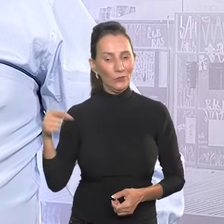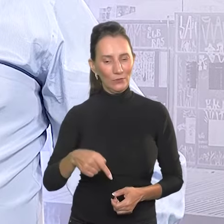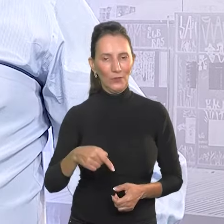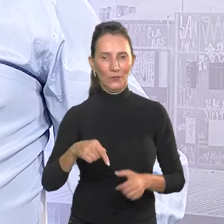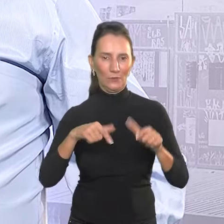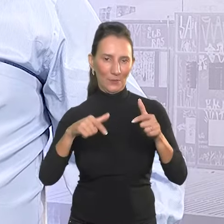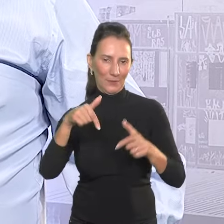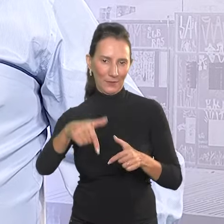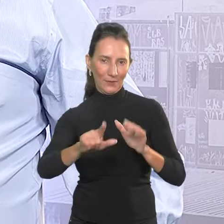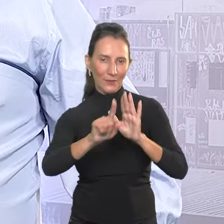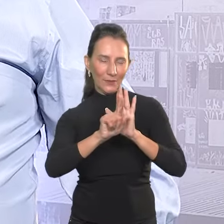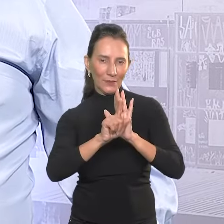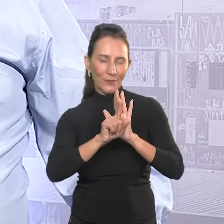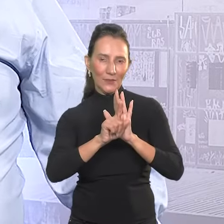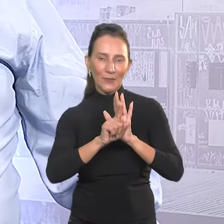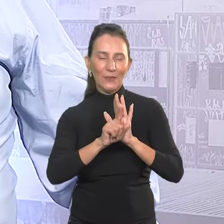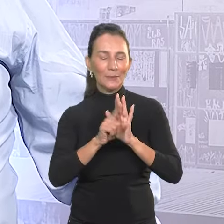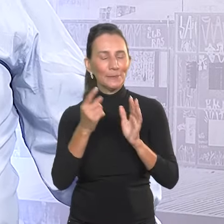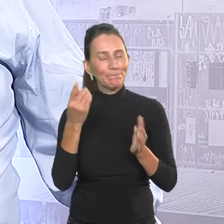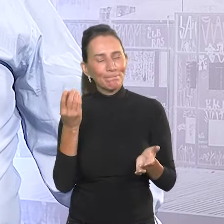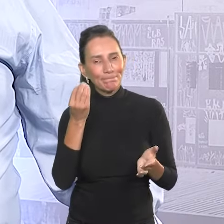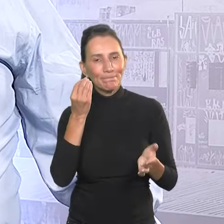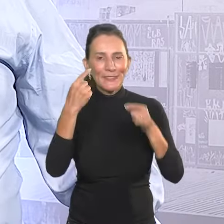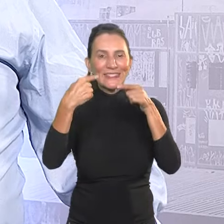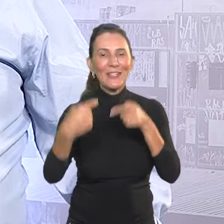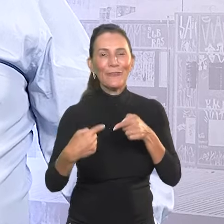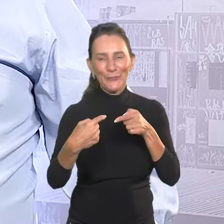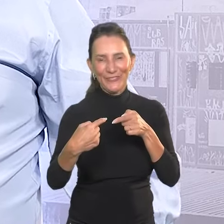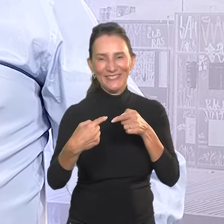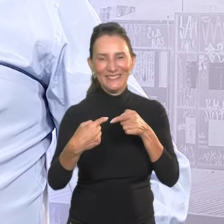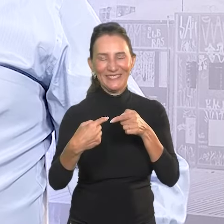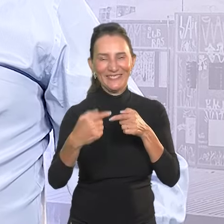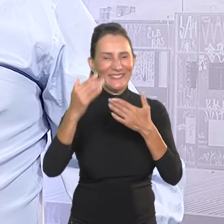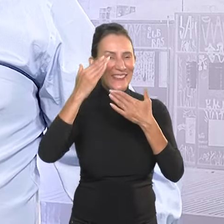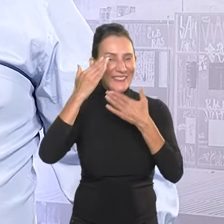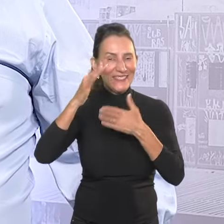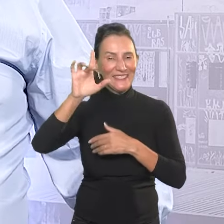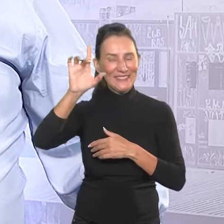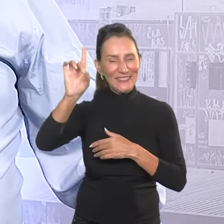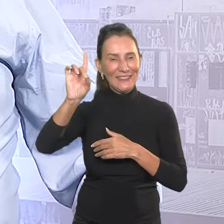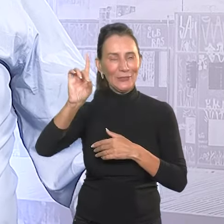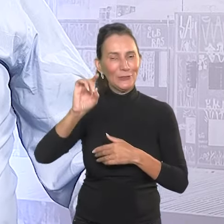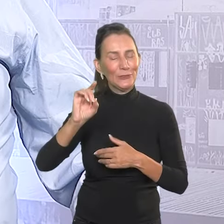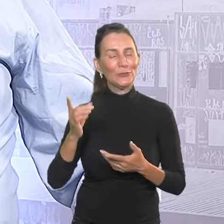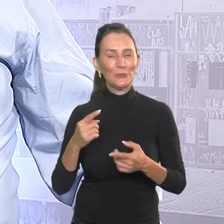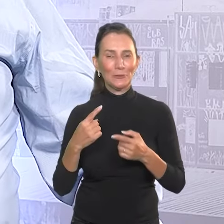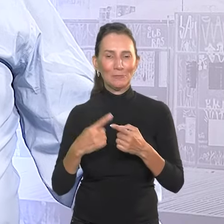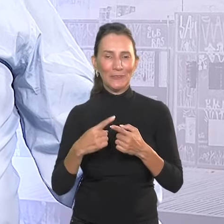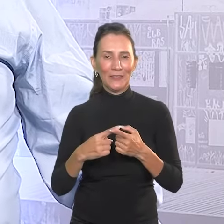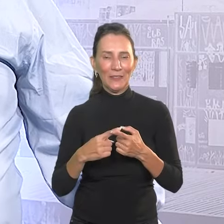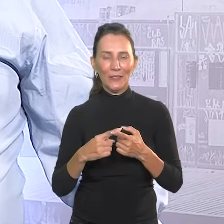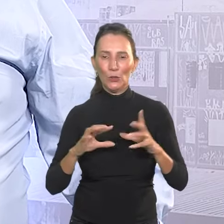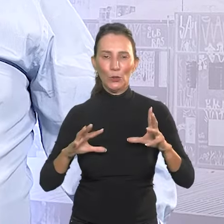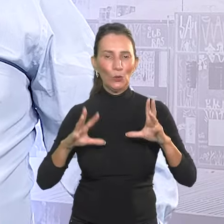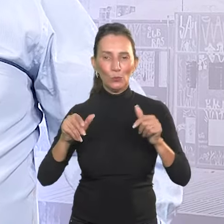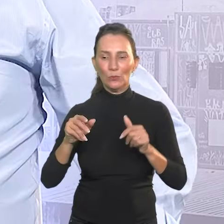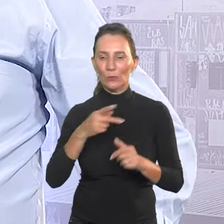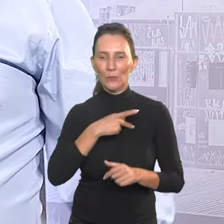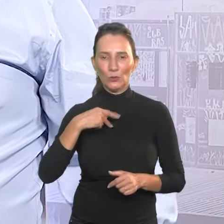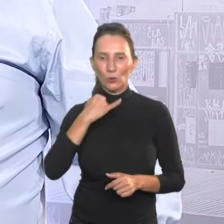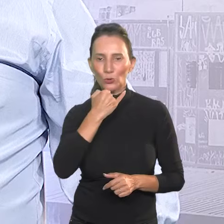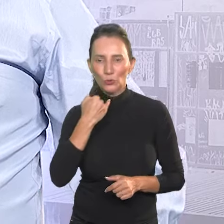na igreja justamente para ter um desafio. E que eu só tenho a agradecer a Deus diante de tudo que o pastor